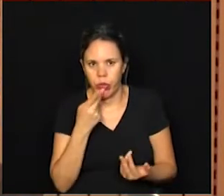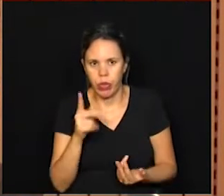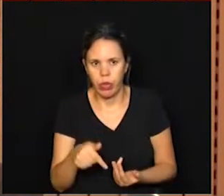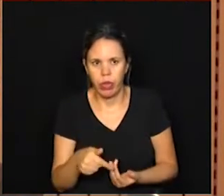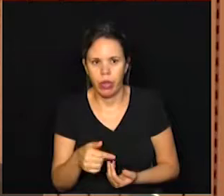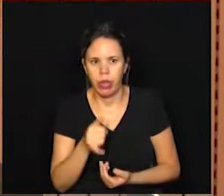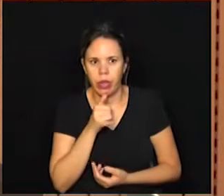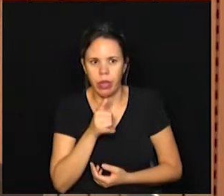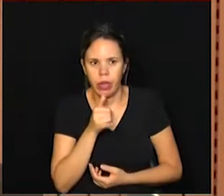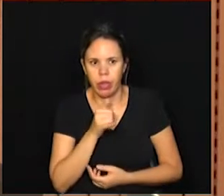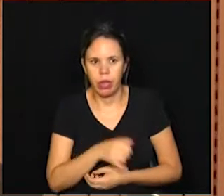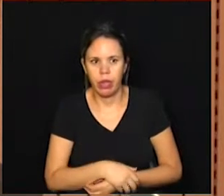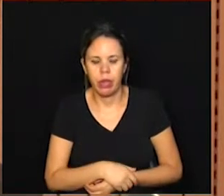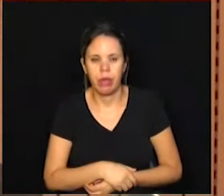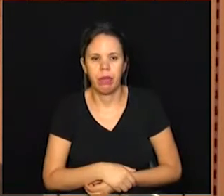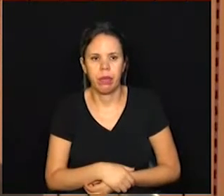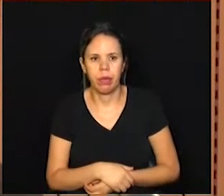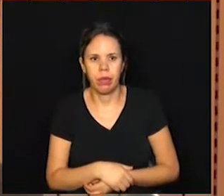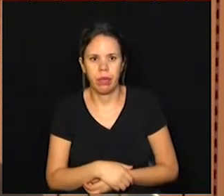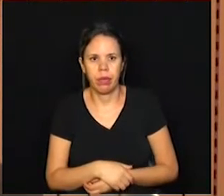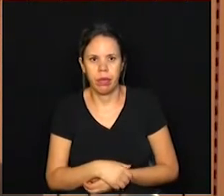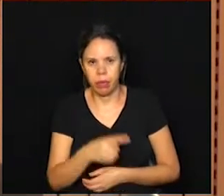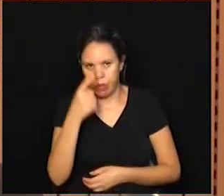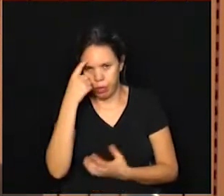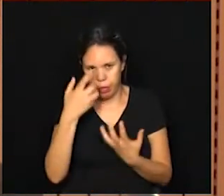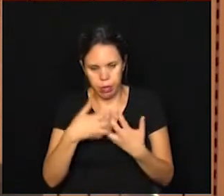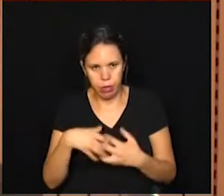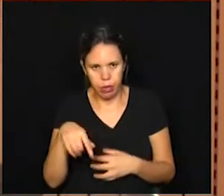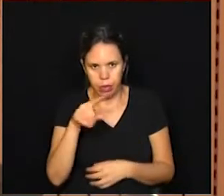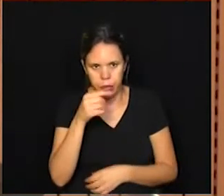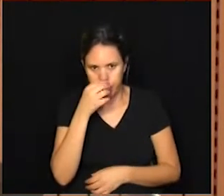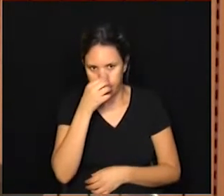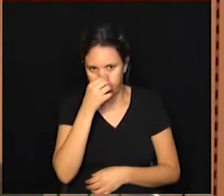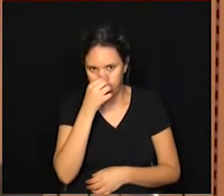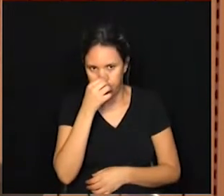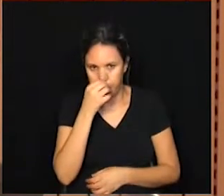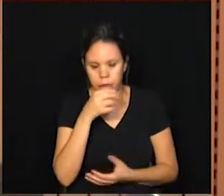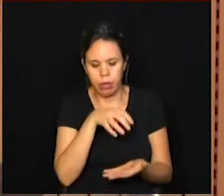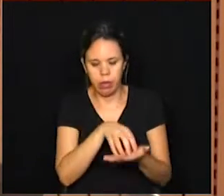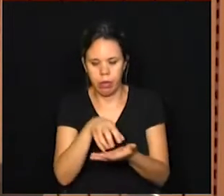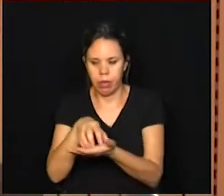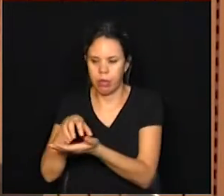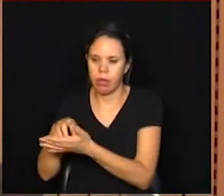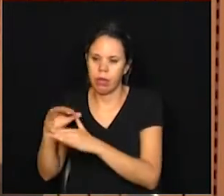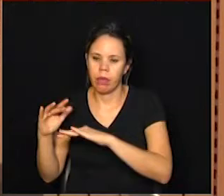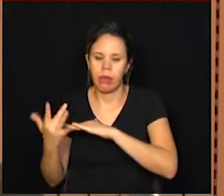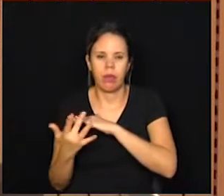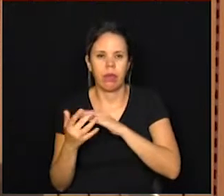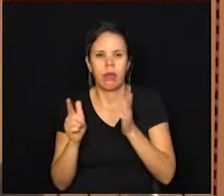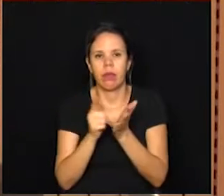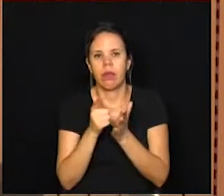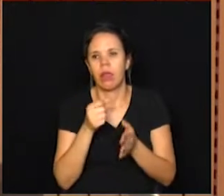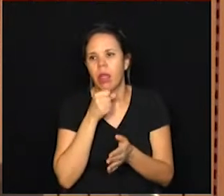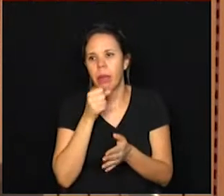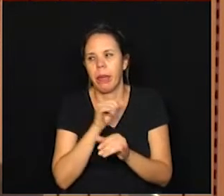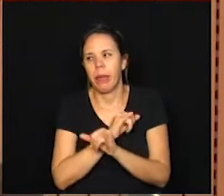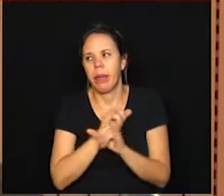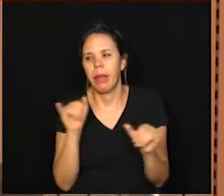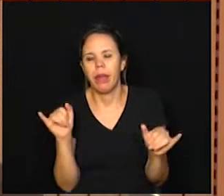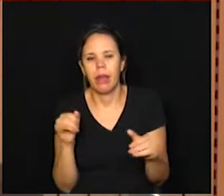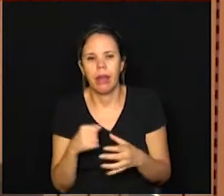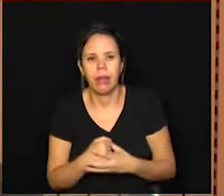como exemplo. Não pensem vocês que órgãos de imprensa, jornais,